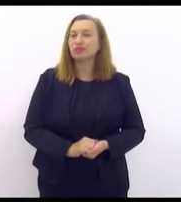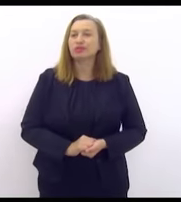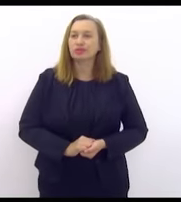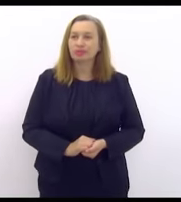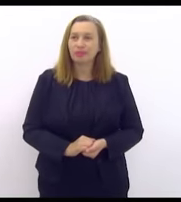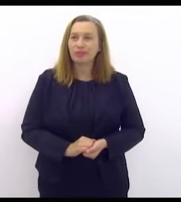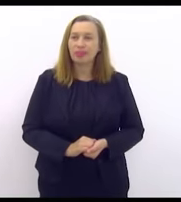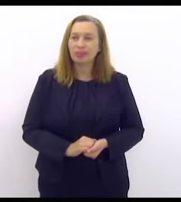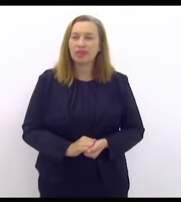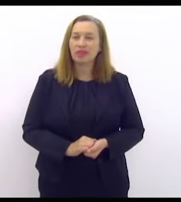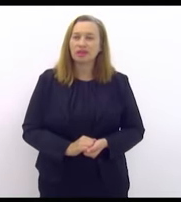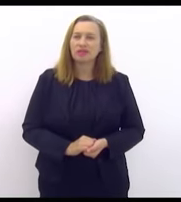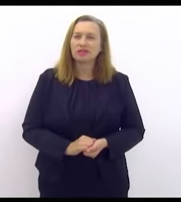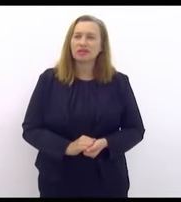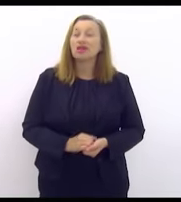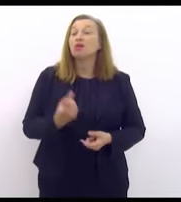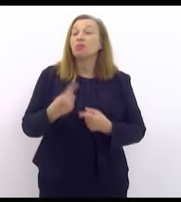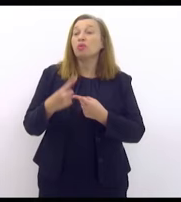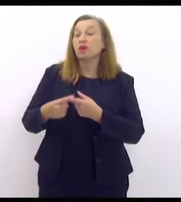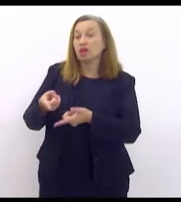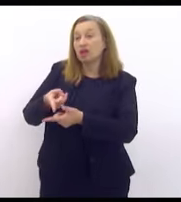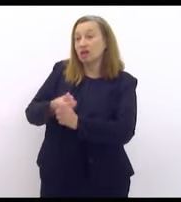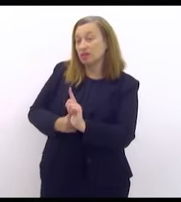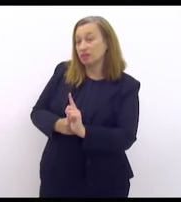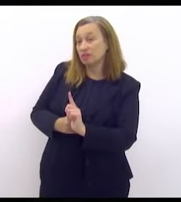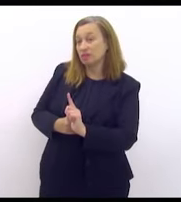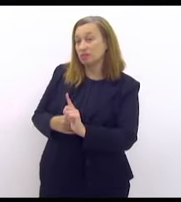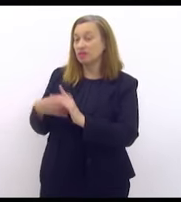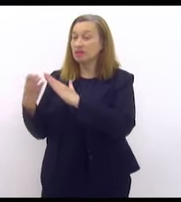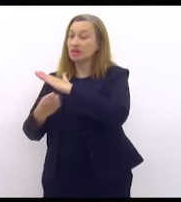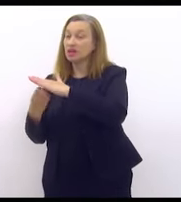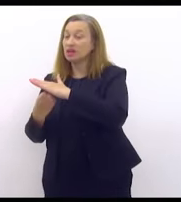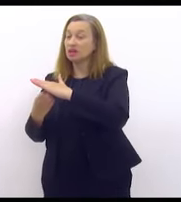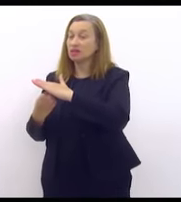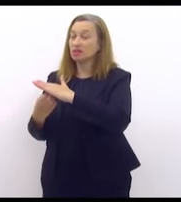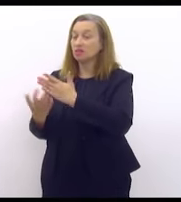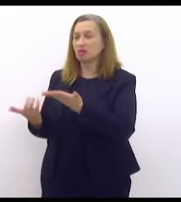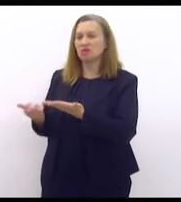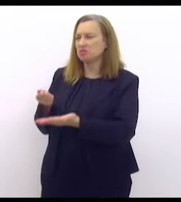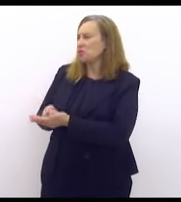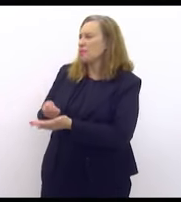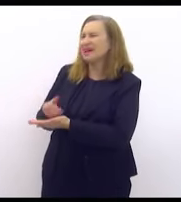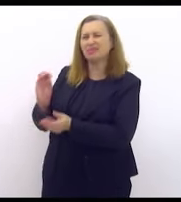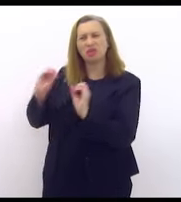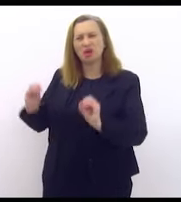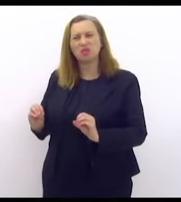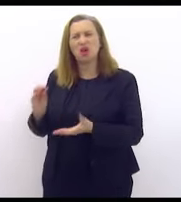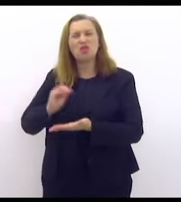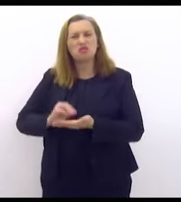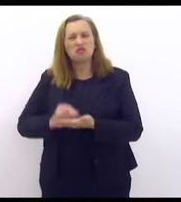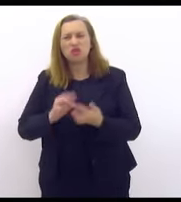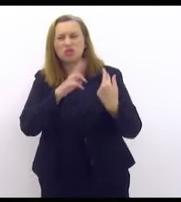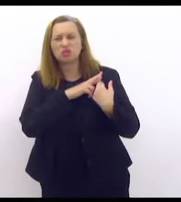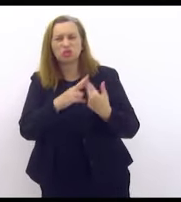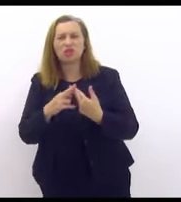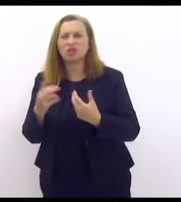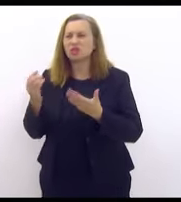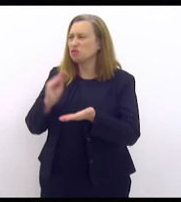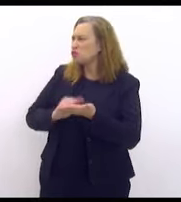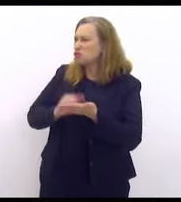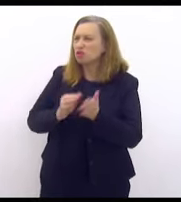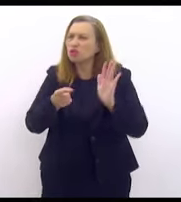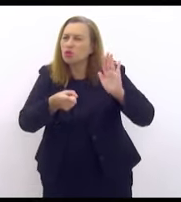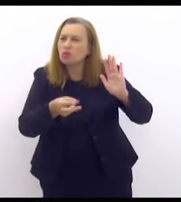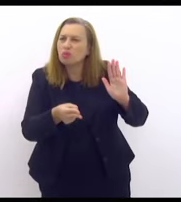grandes devedores não são cobrados? É omissão da Procuradoria-Geral do Estado? Falta responsabilidade, falta compromisso? Eu deixo